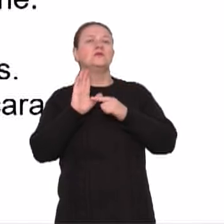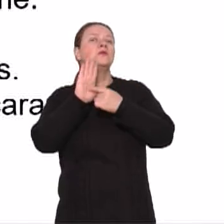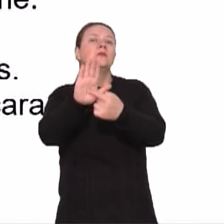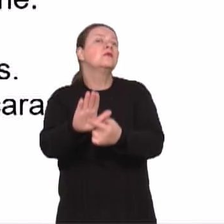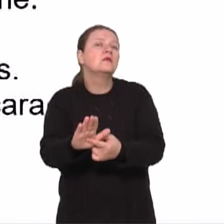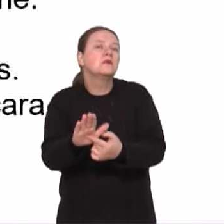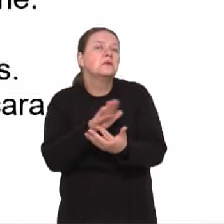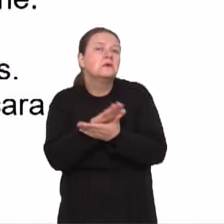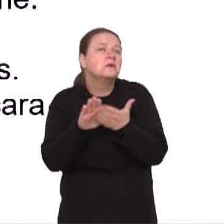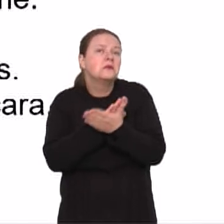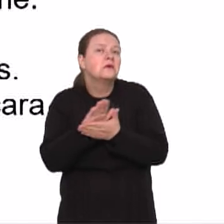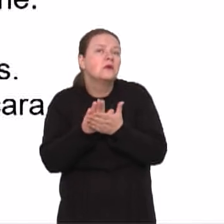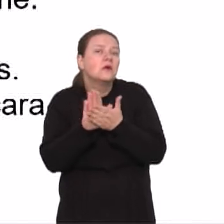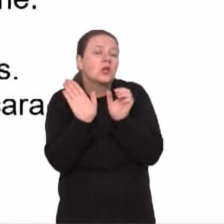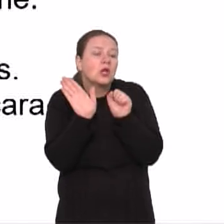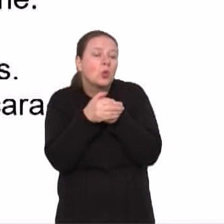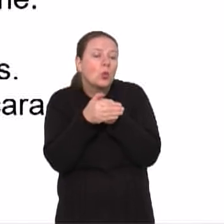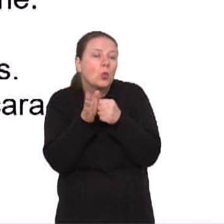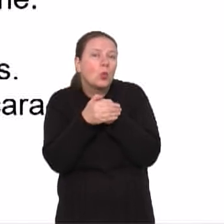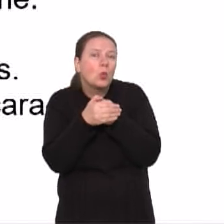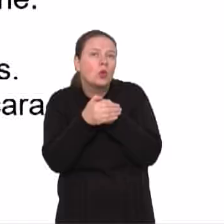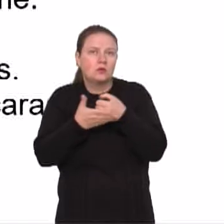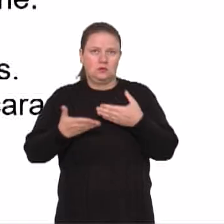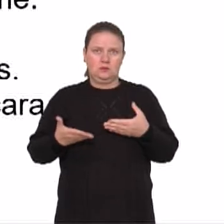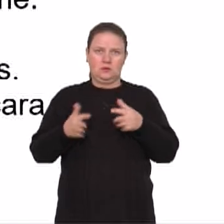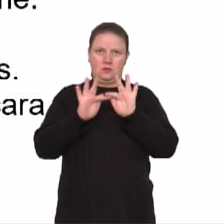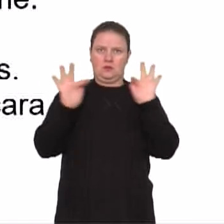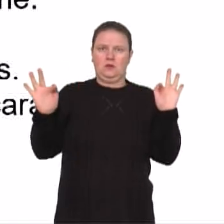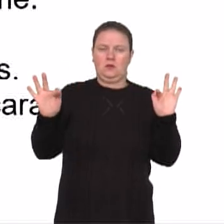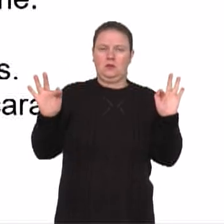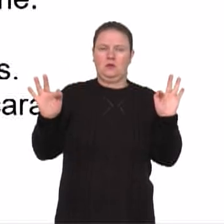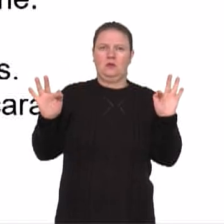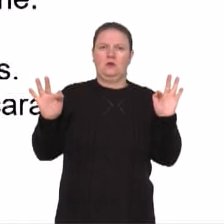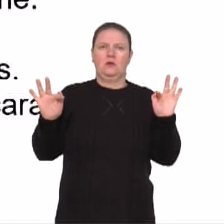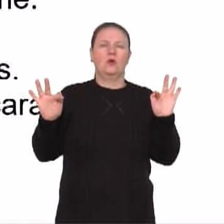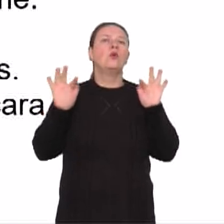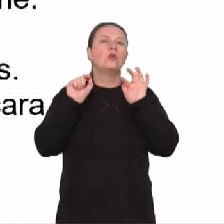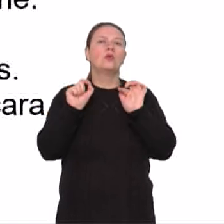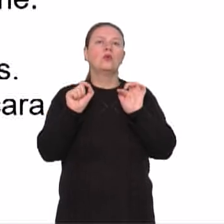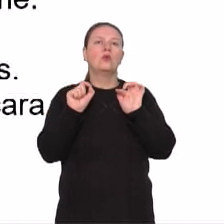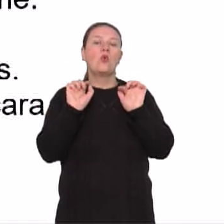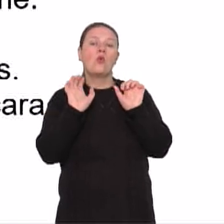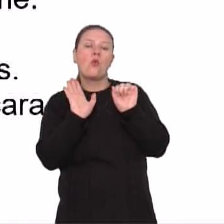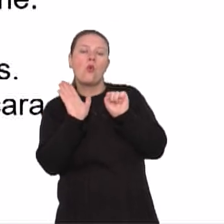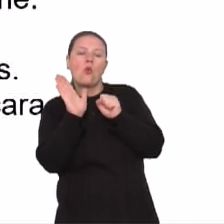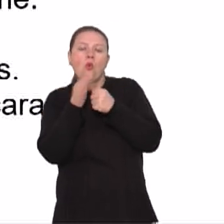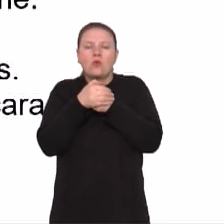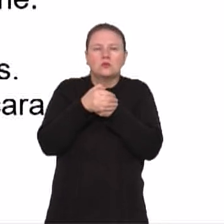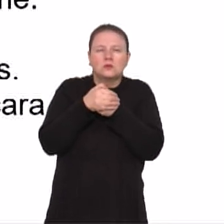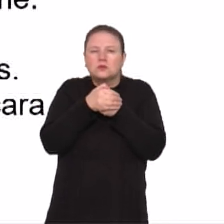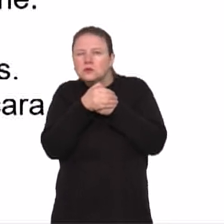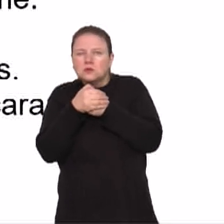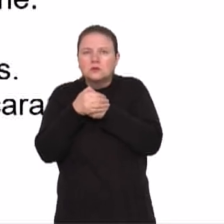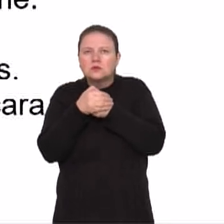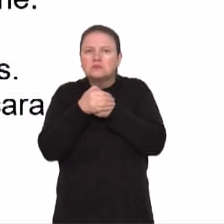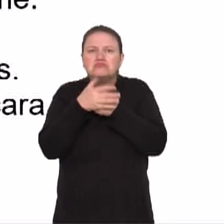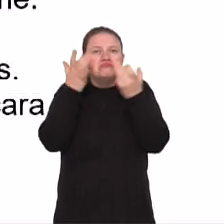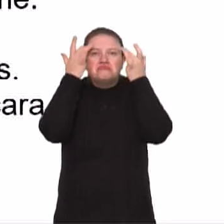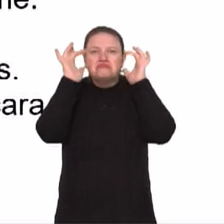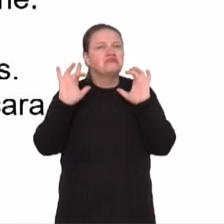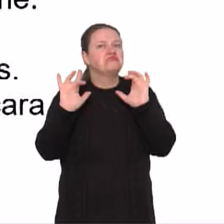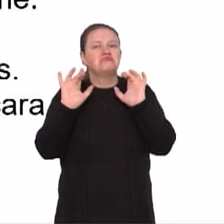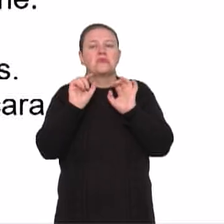escrito, ele não está explicitado nesta frase. Então, a gente chama de sujeito oculto, ele está escondido, digamos assim,